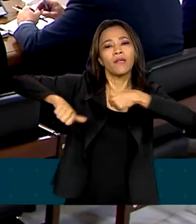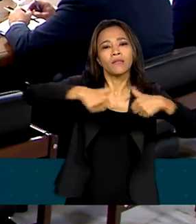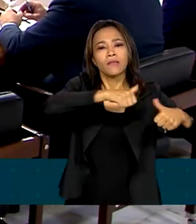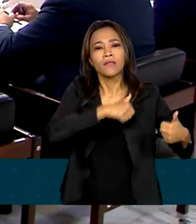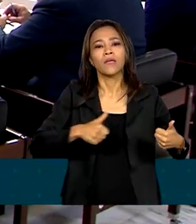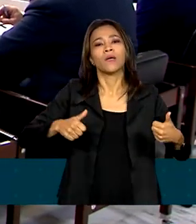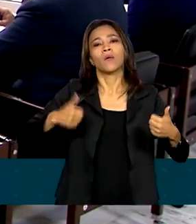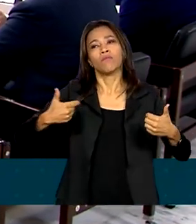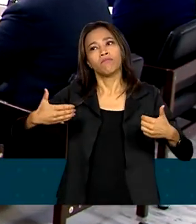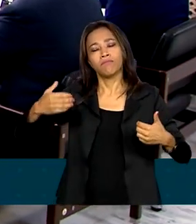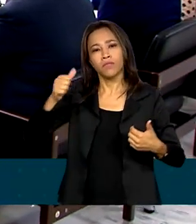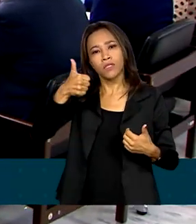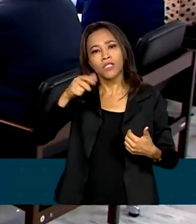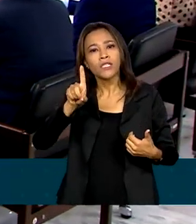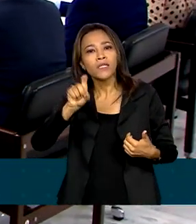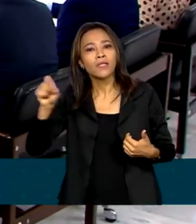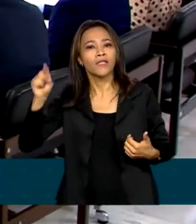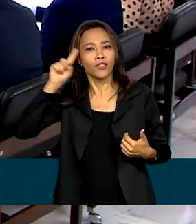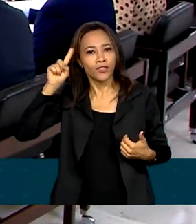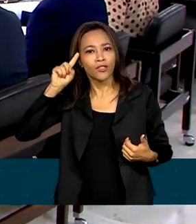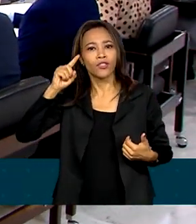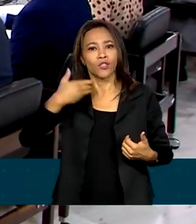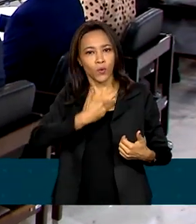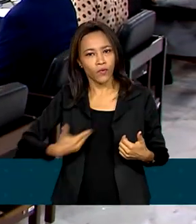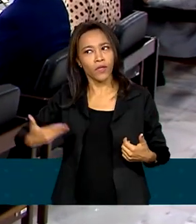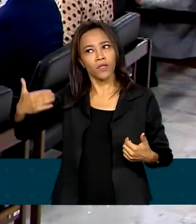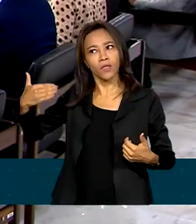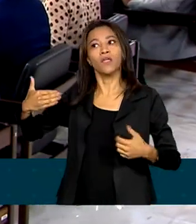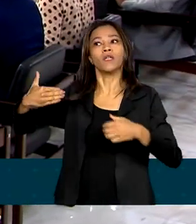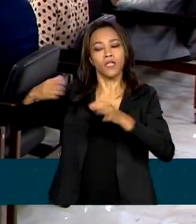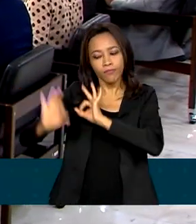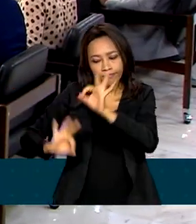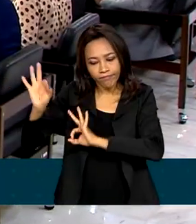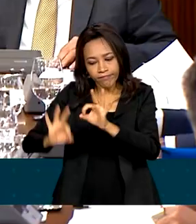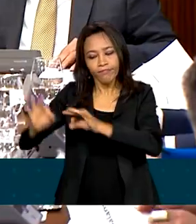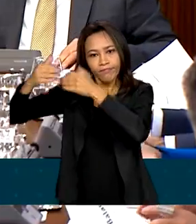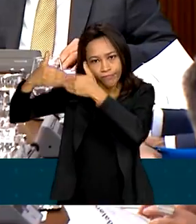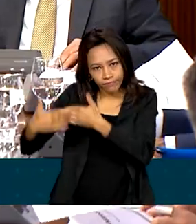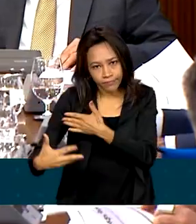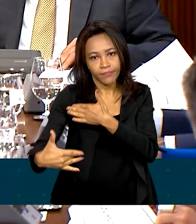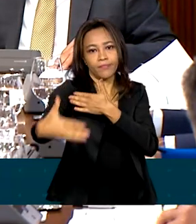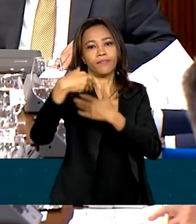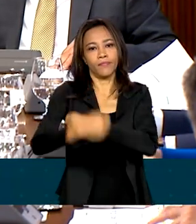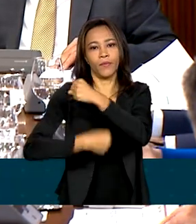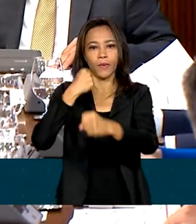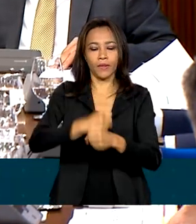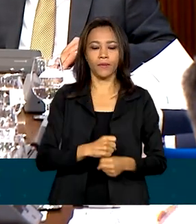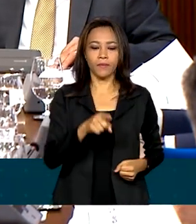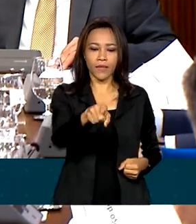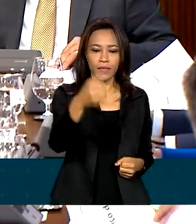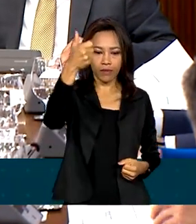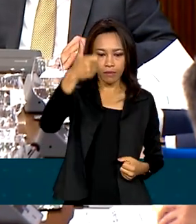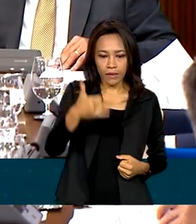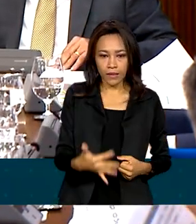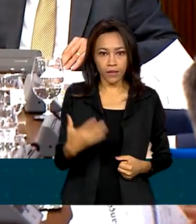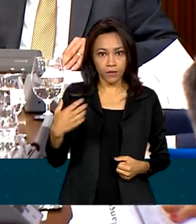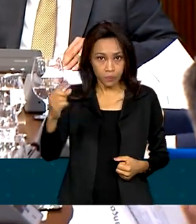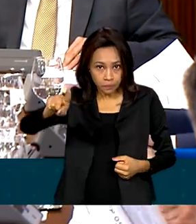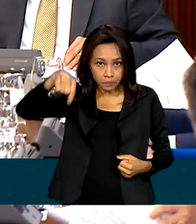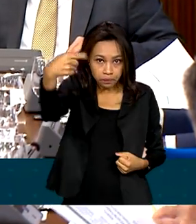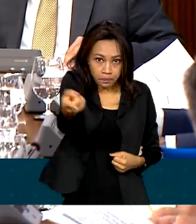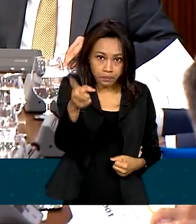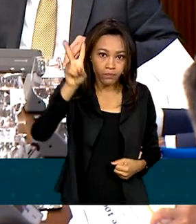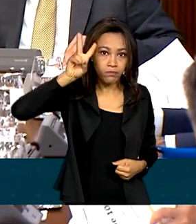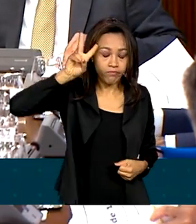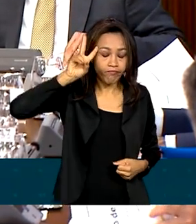e traçar o perfil das próximas ações ao longo do ano. Na próxima segunda-feira, ao fazer uma